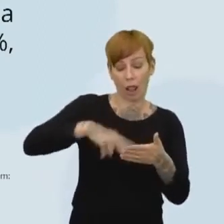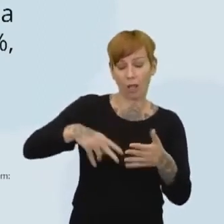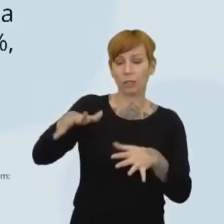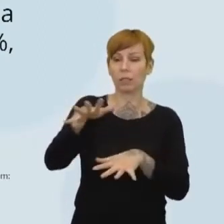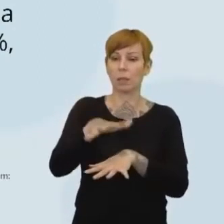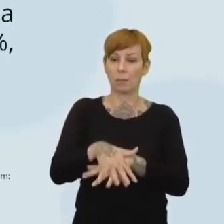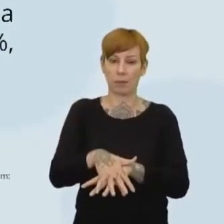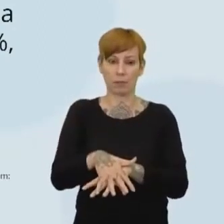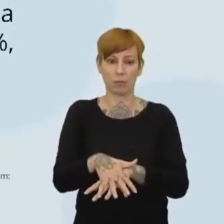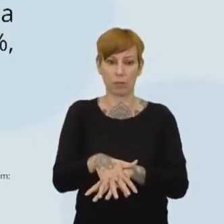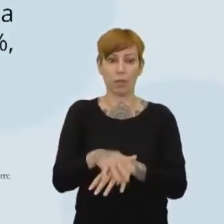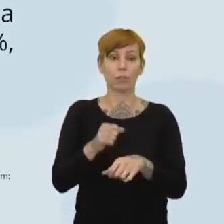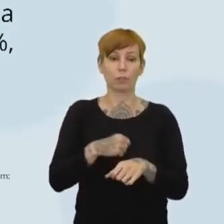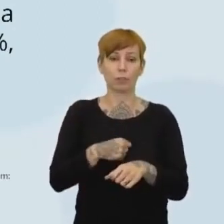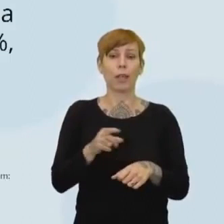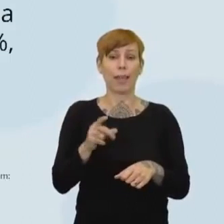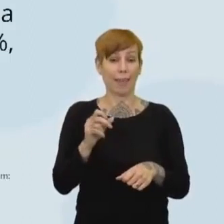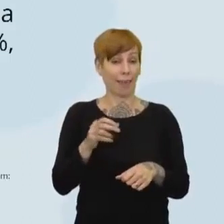matemática era